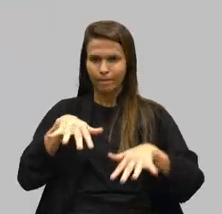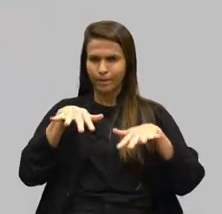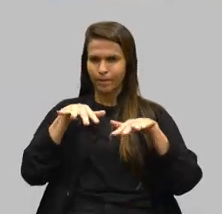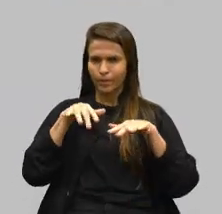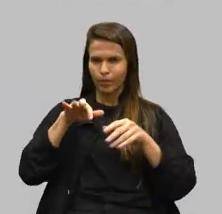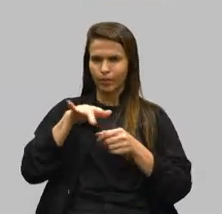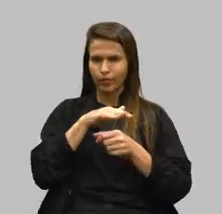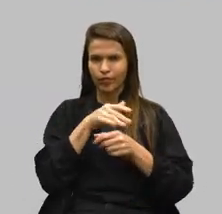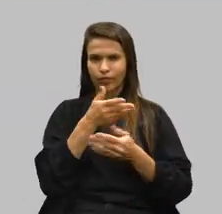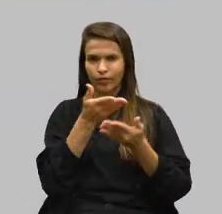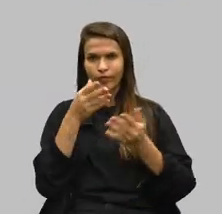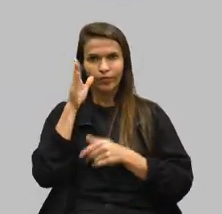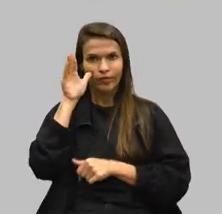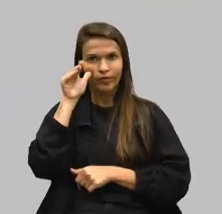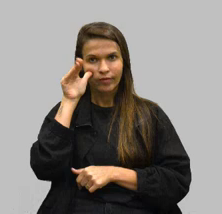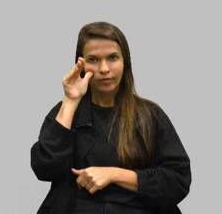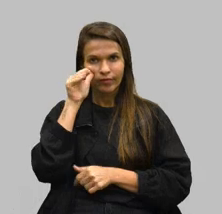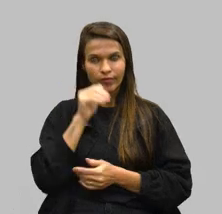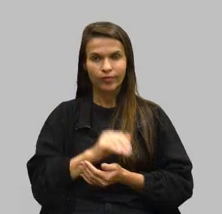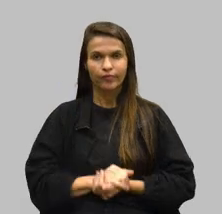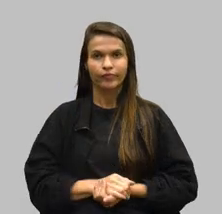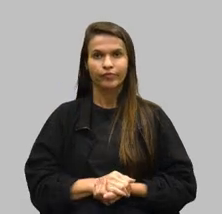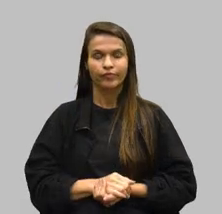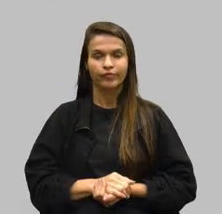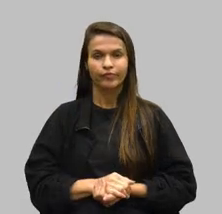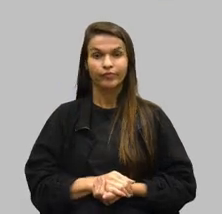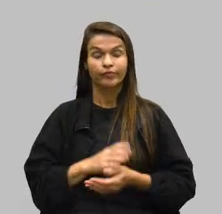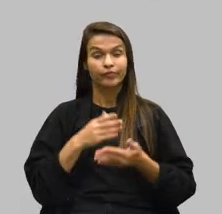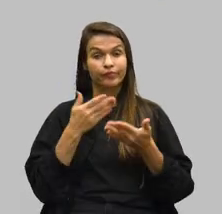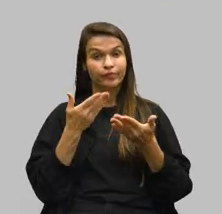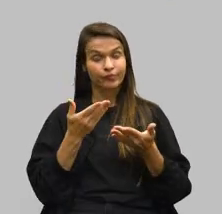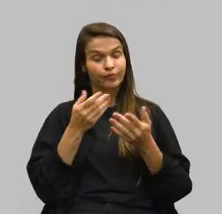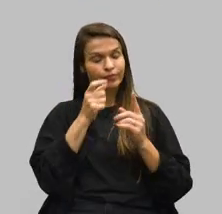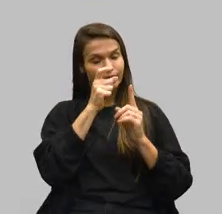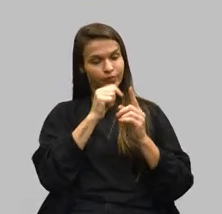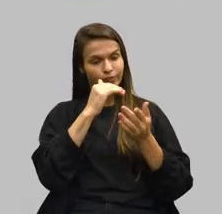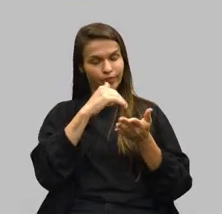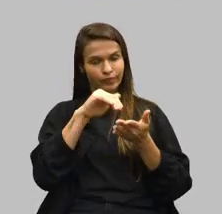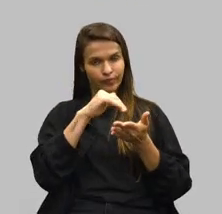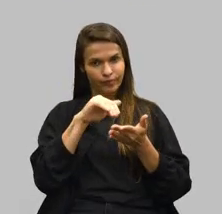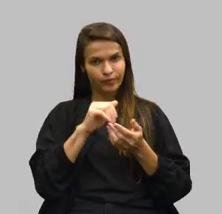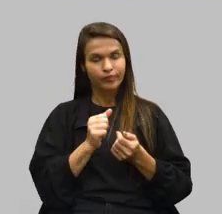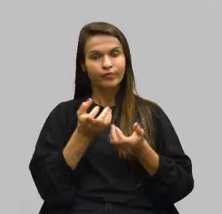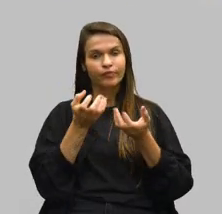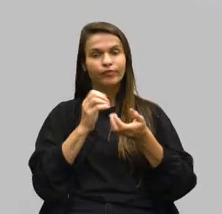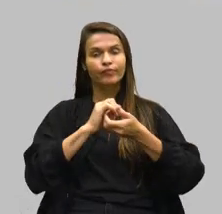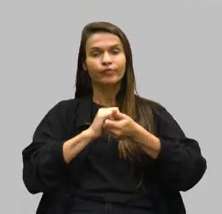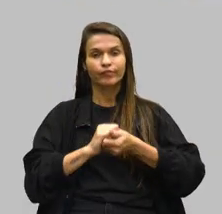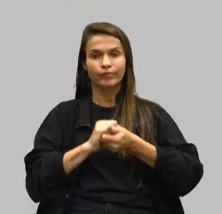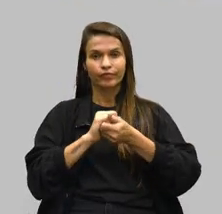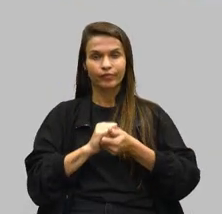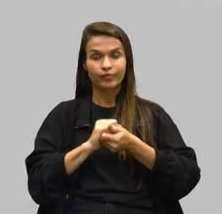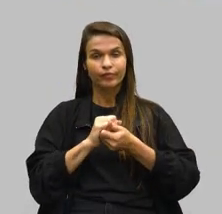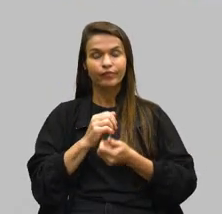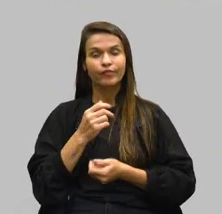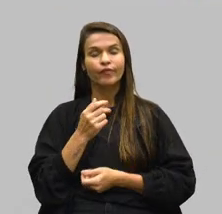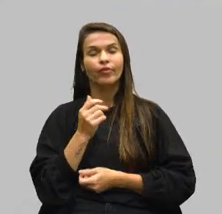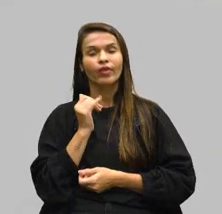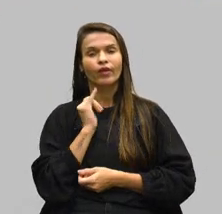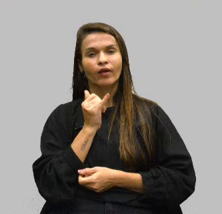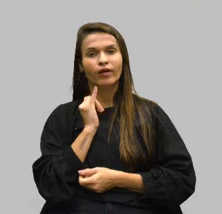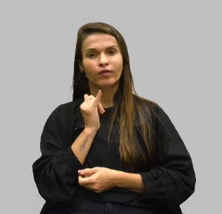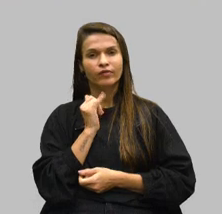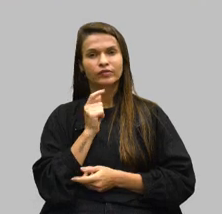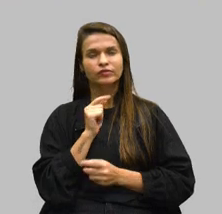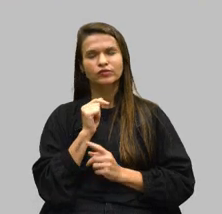nos assistem secretária queria te cumprimentar e dizer que eu estava